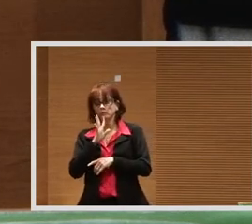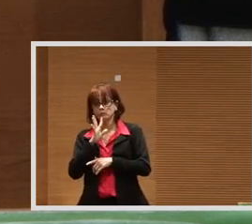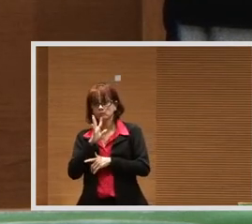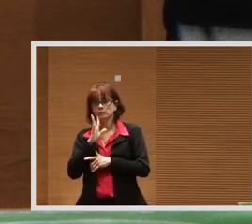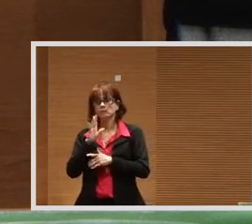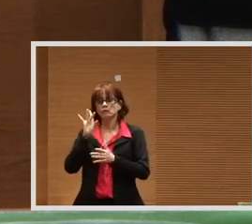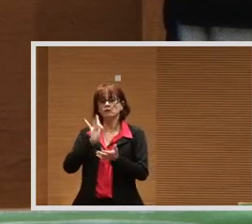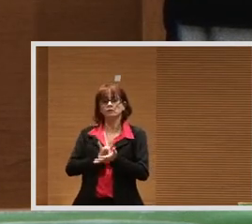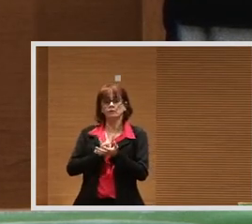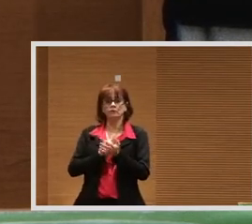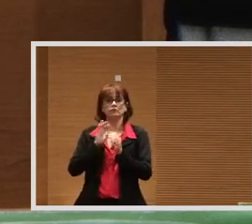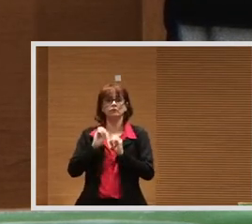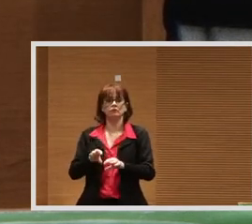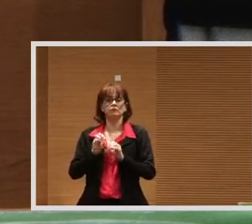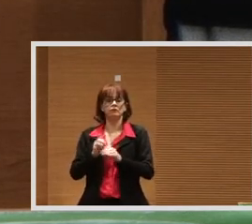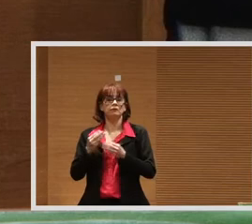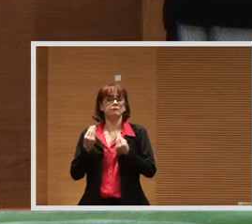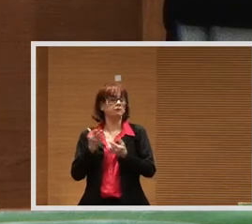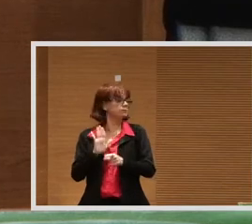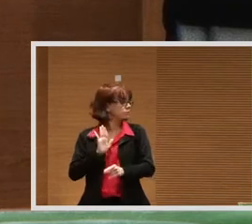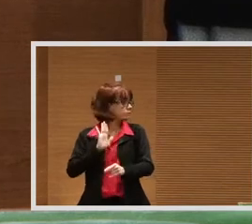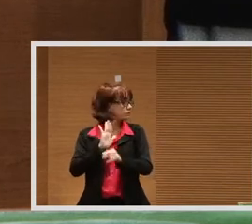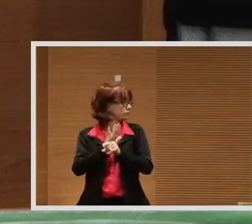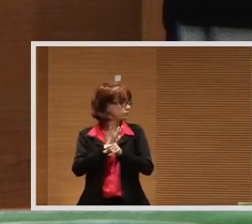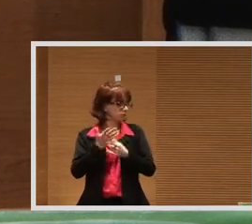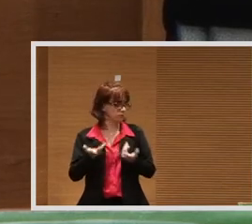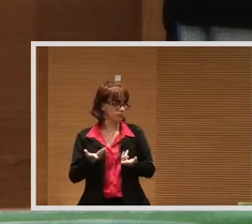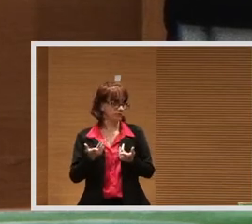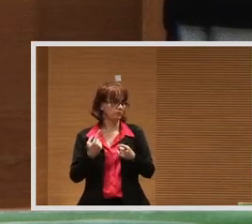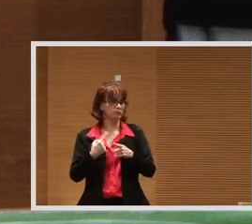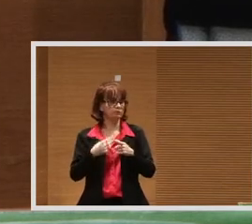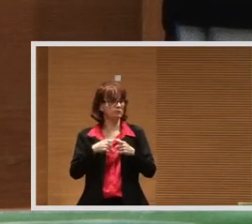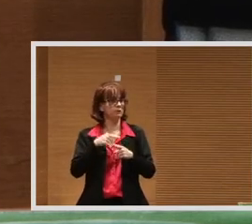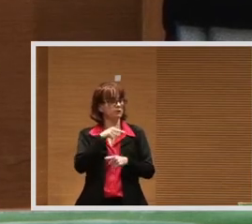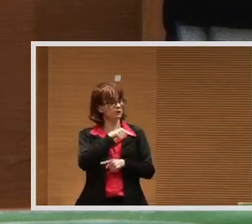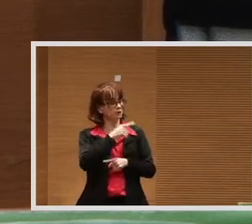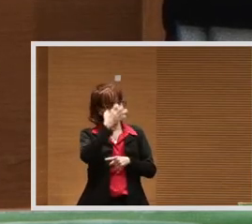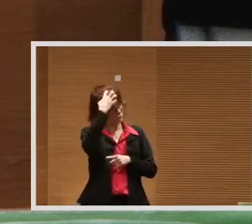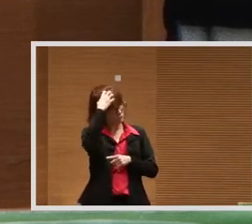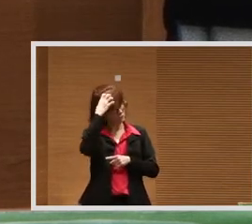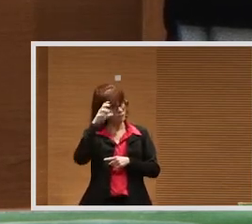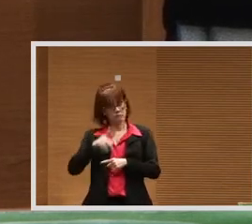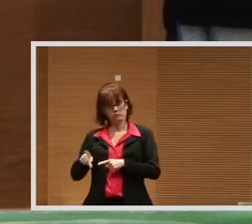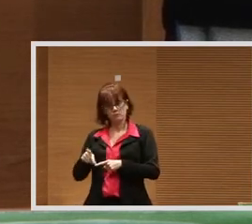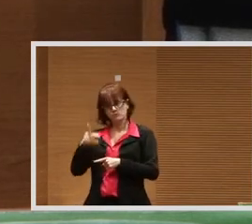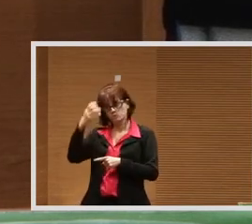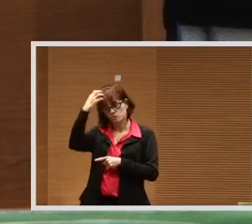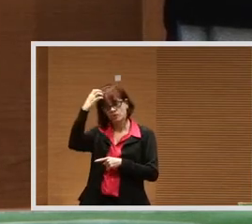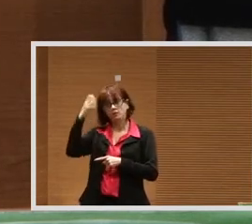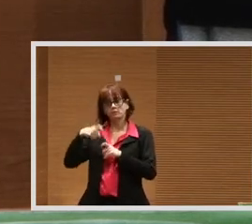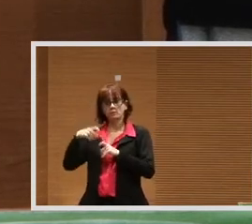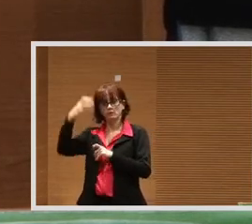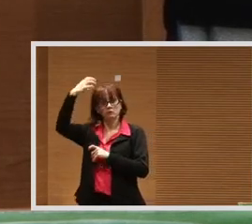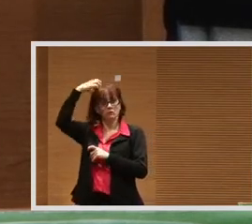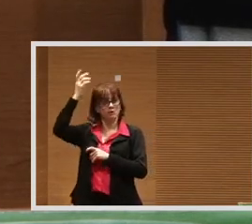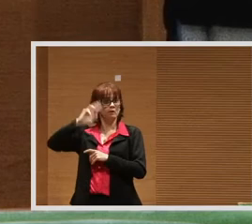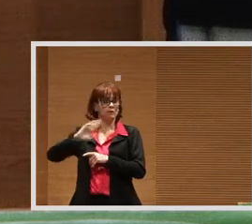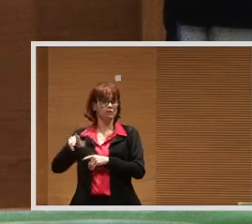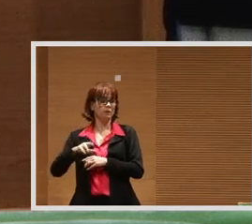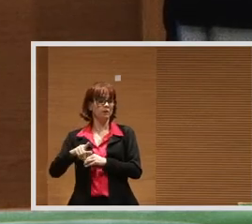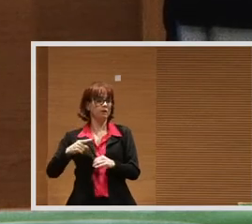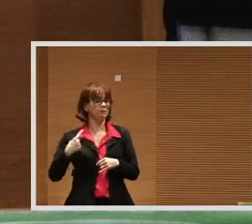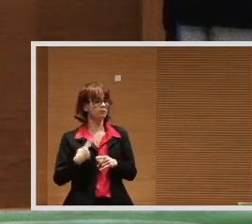realidade educacional para poder ajudar. Não é que ela é culpada, nem o professor é culpado, nem o médico. Não, eu acho que tem que